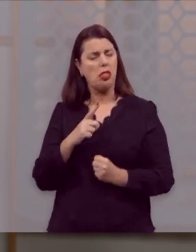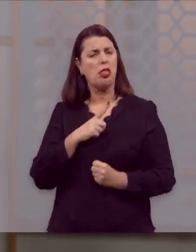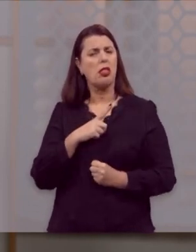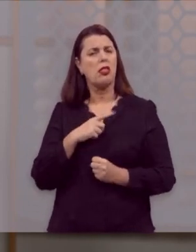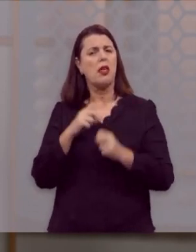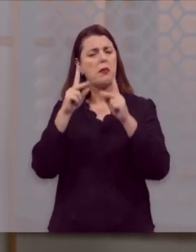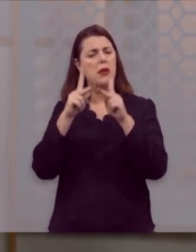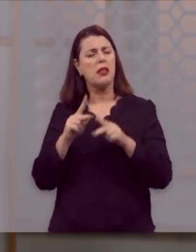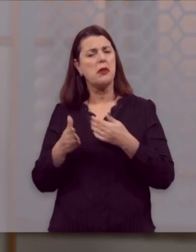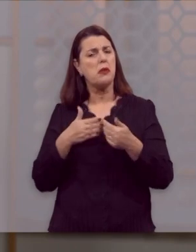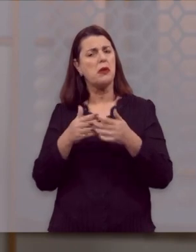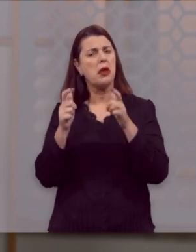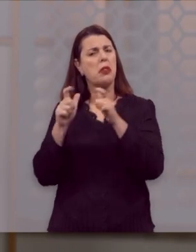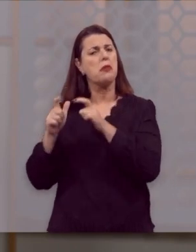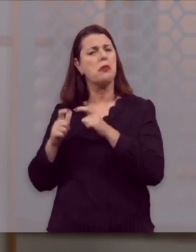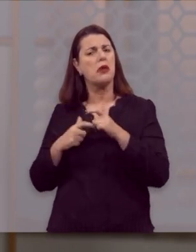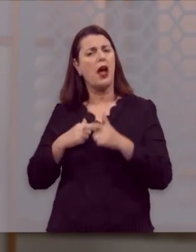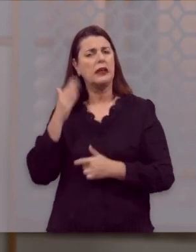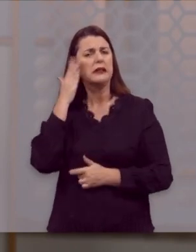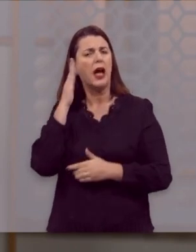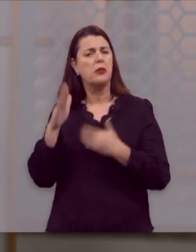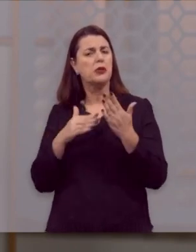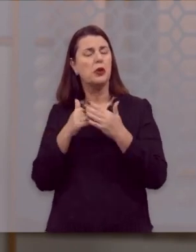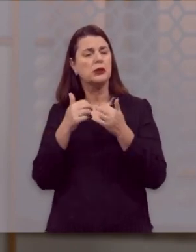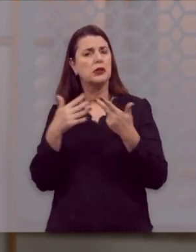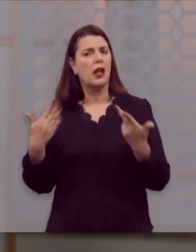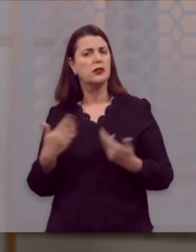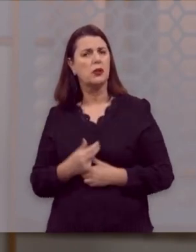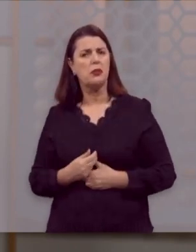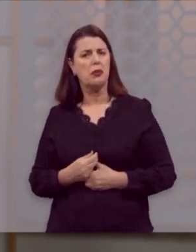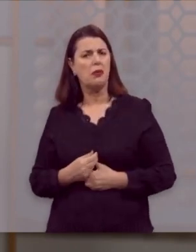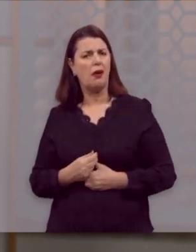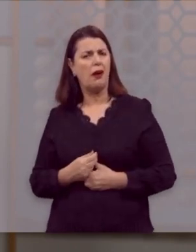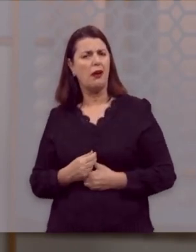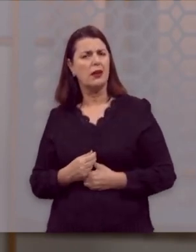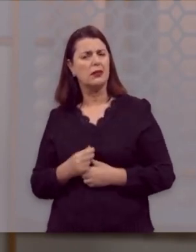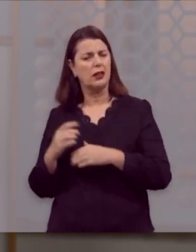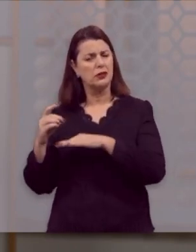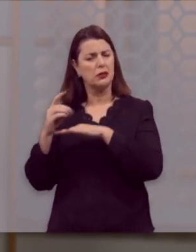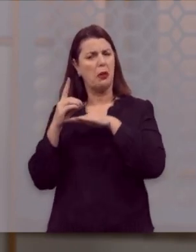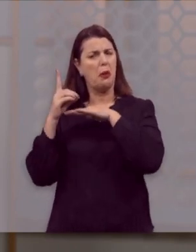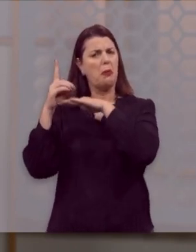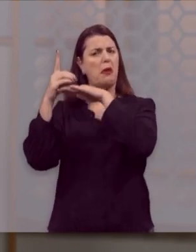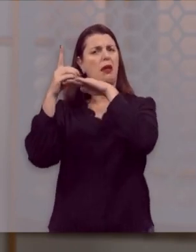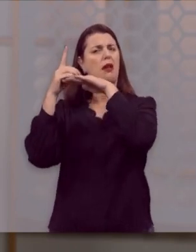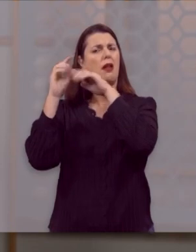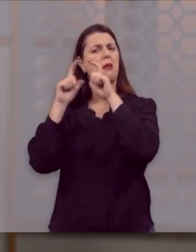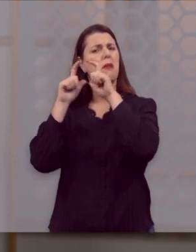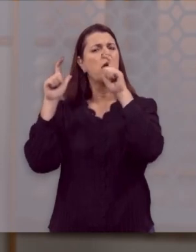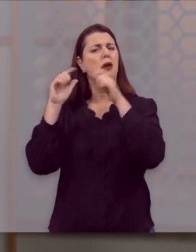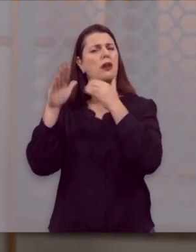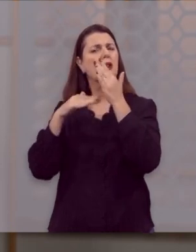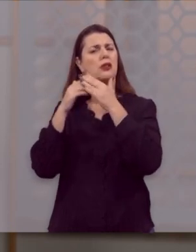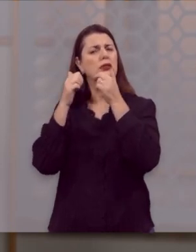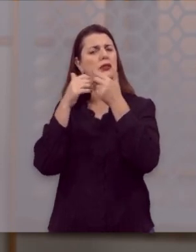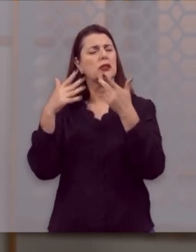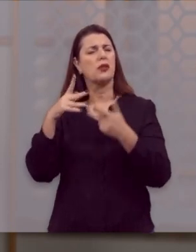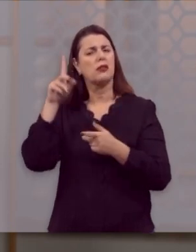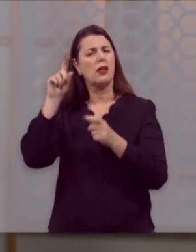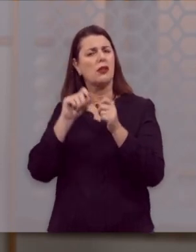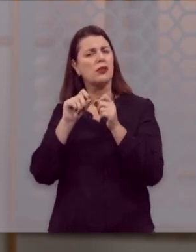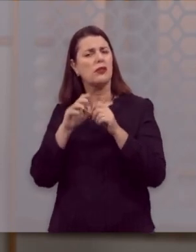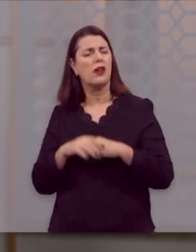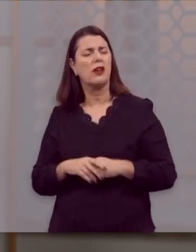onipotente, onipresente, onisciente, transcendente, soberano, maior que tudo quanto